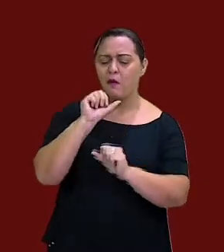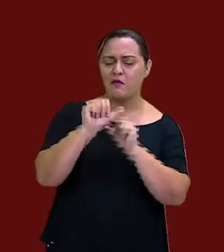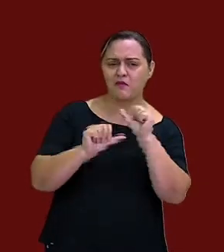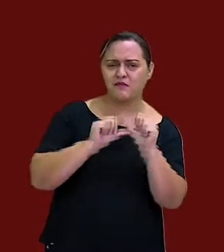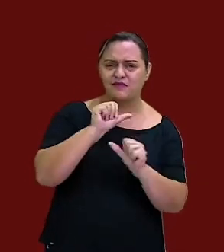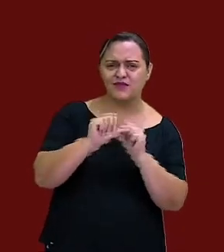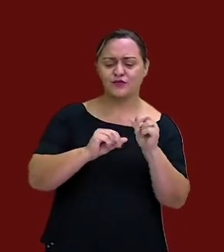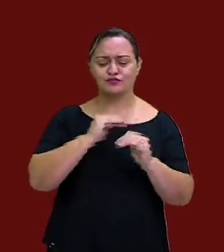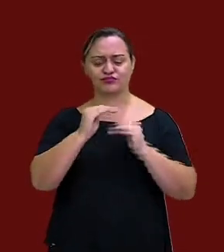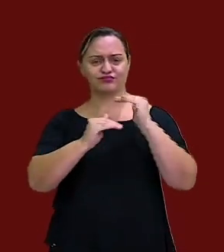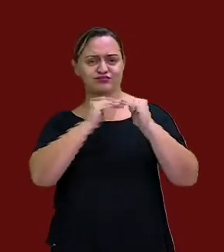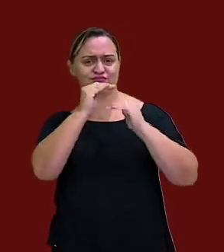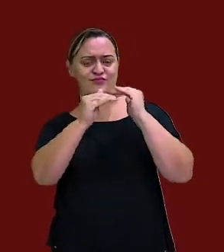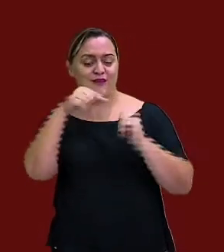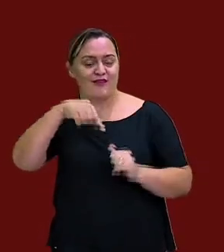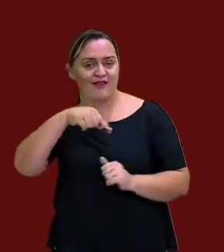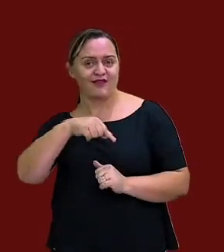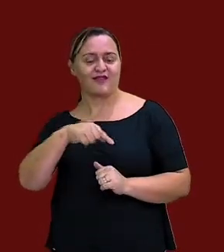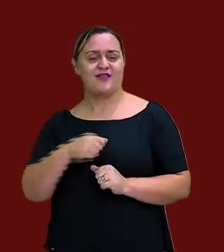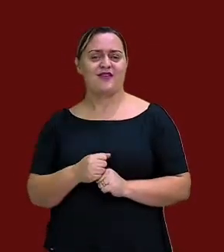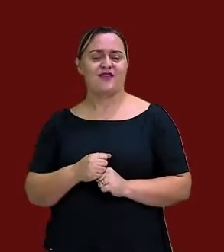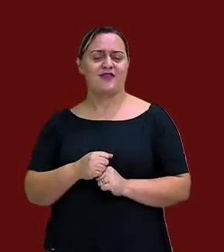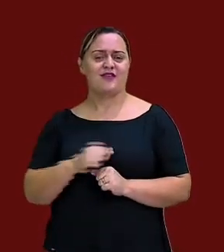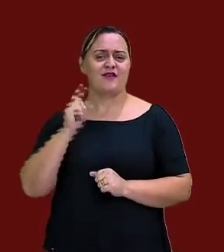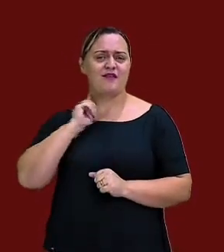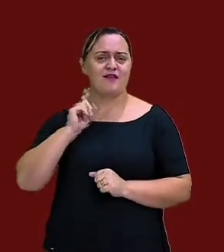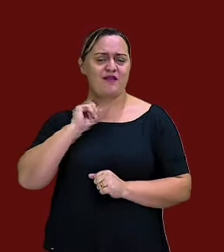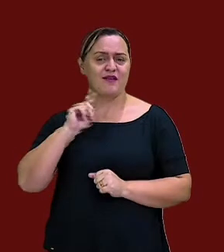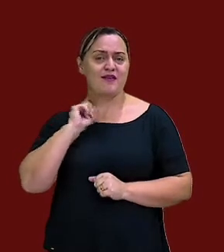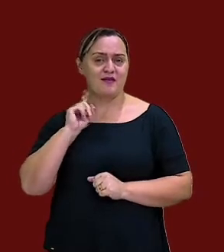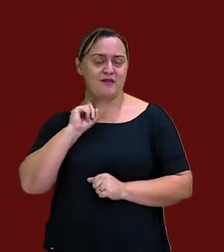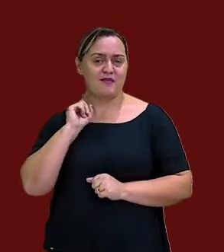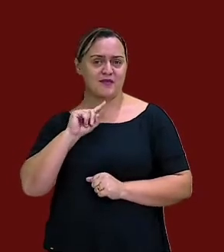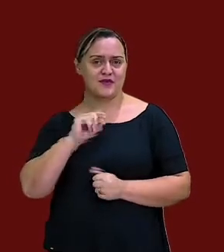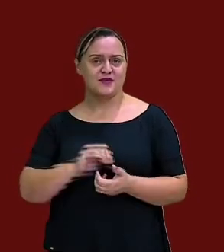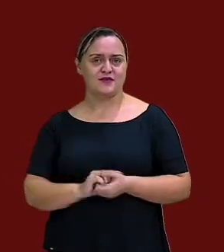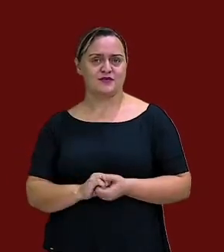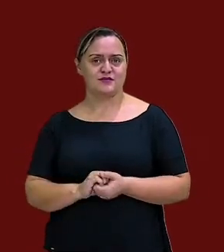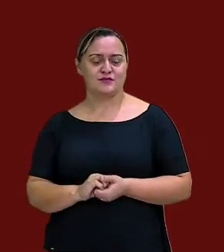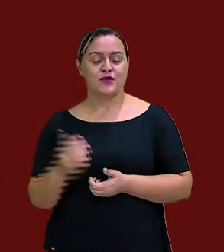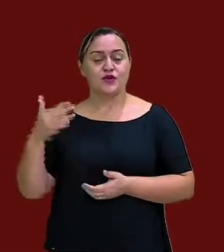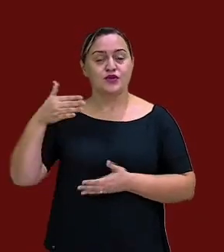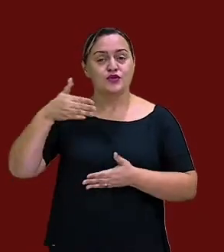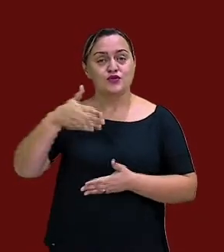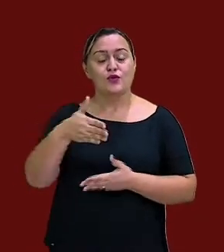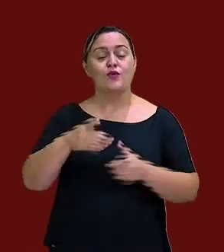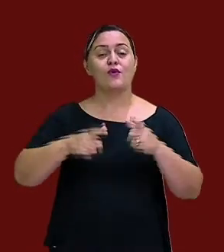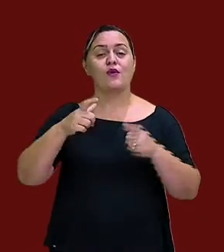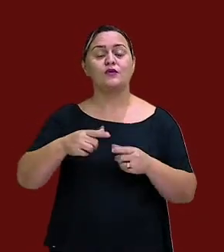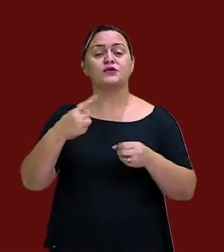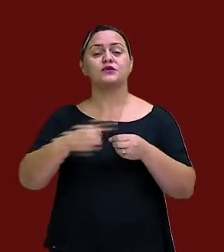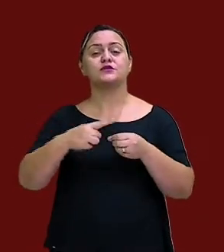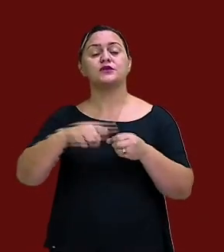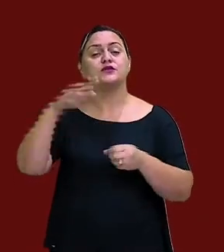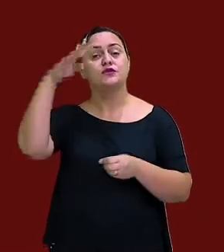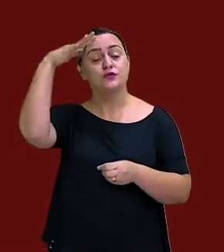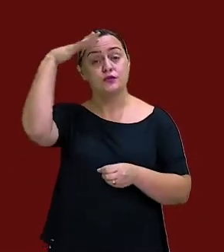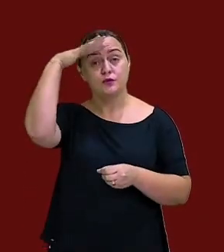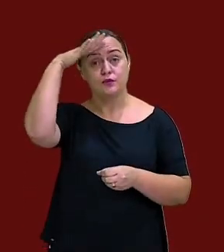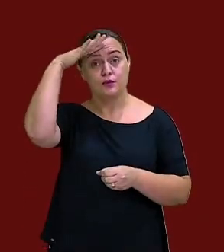se modificando e chegou aí lá em Pouso Alegre, o cinema em Minas Gerais. Muito interessante,